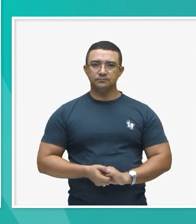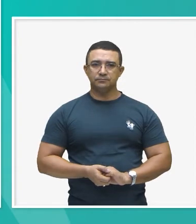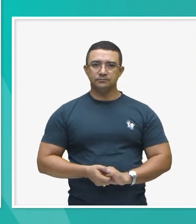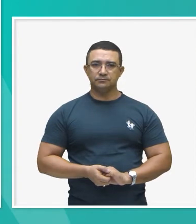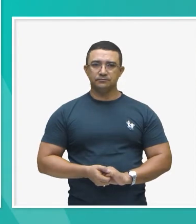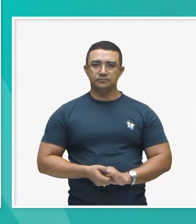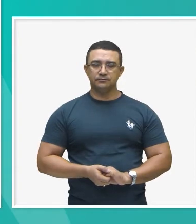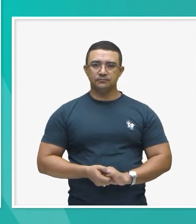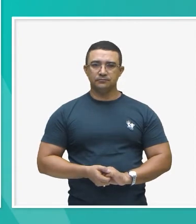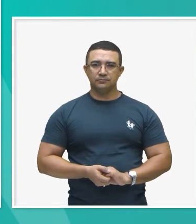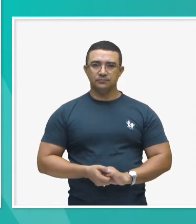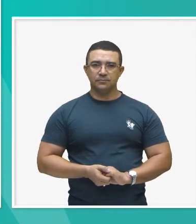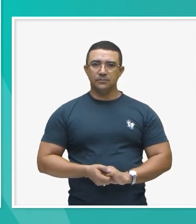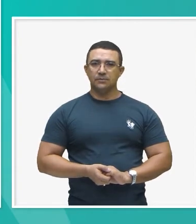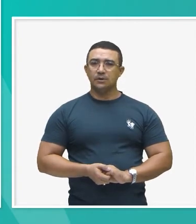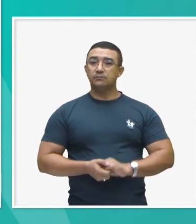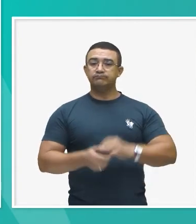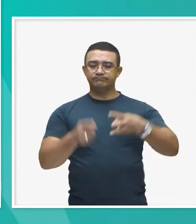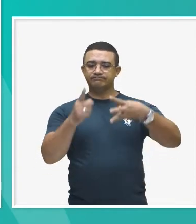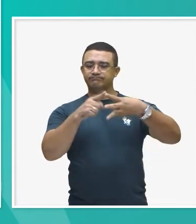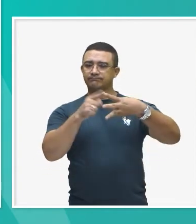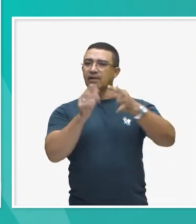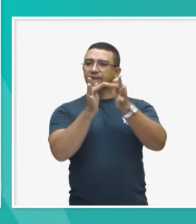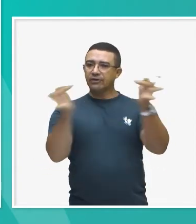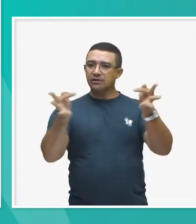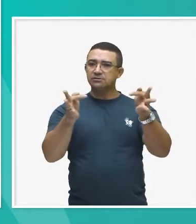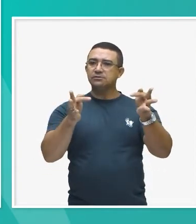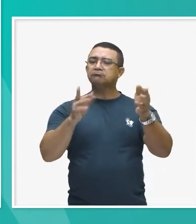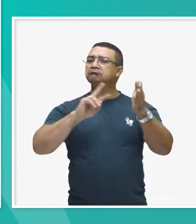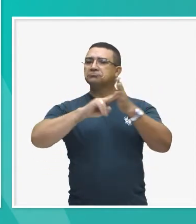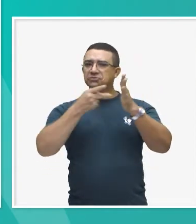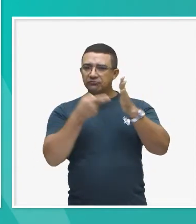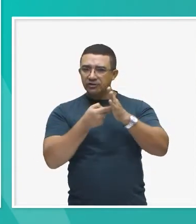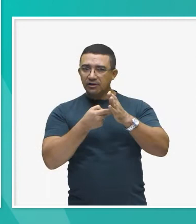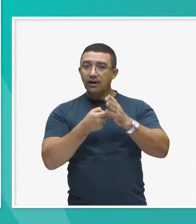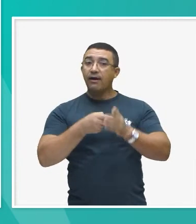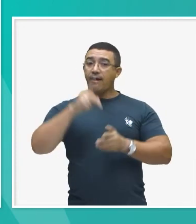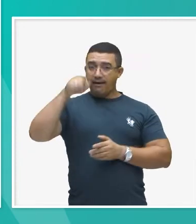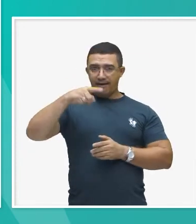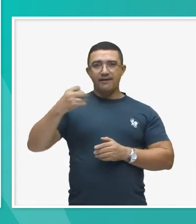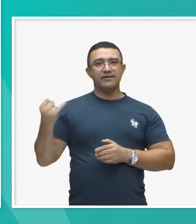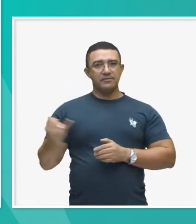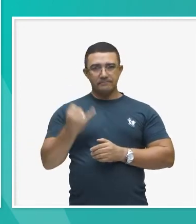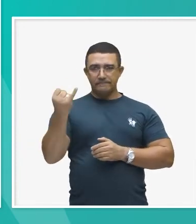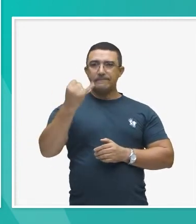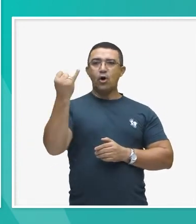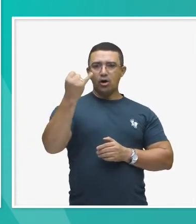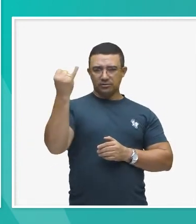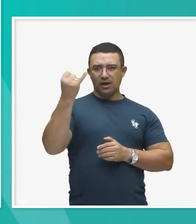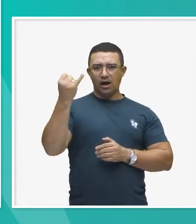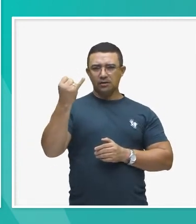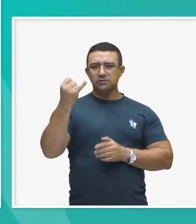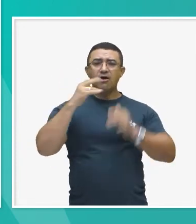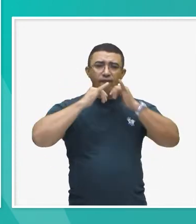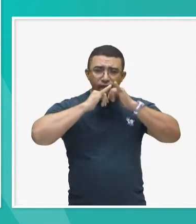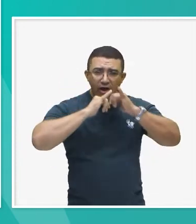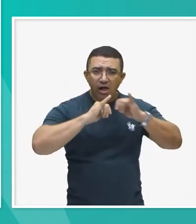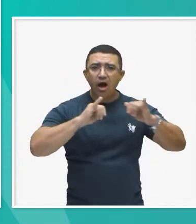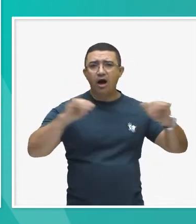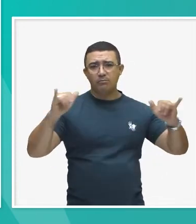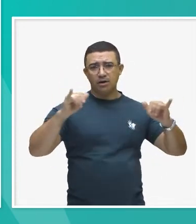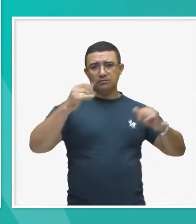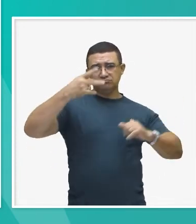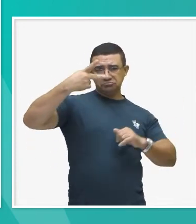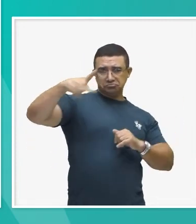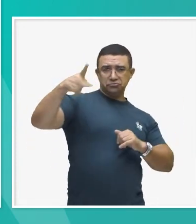ships must leave this area. Eles estão dizendo o seguinte, né? Os dois personagens ali, o Solomon e a